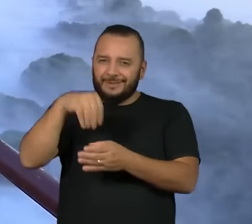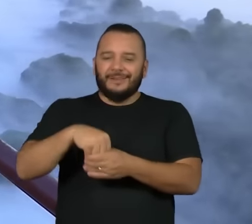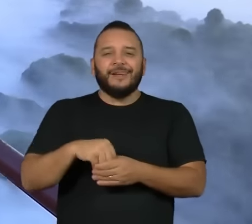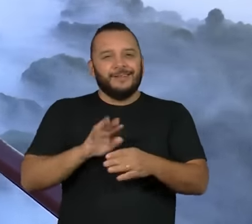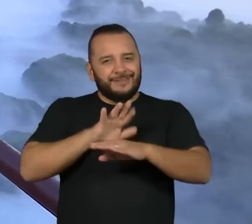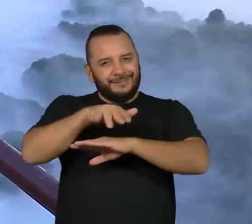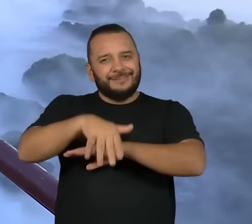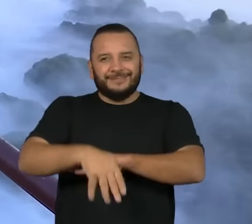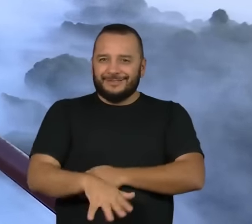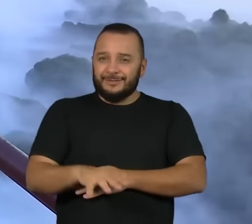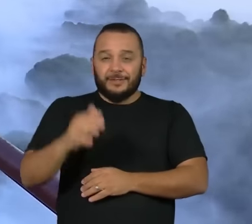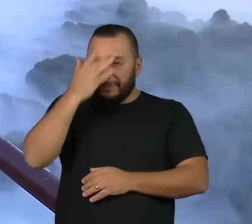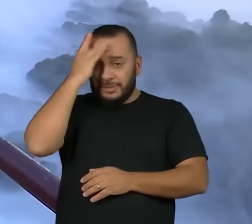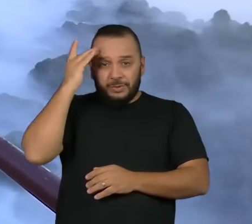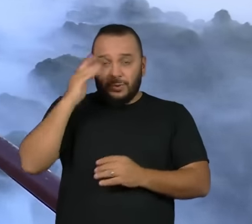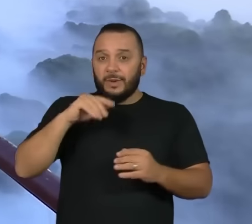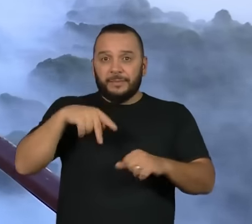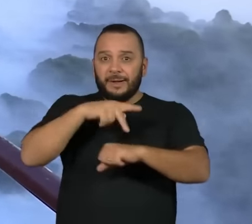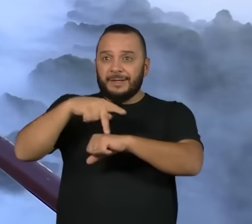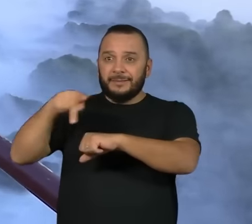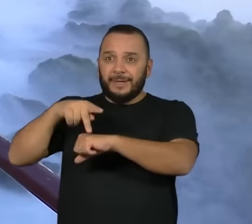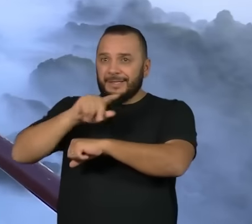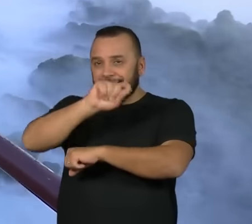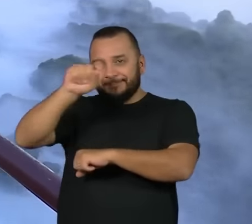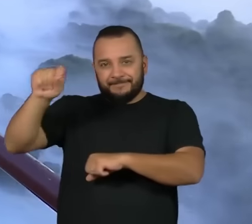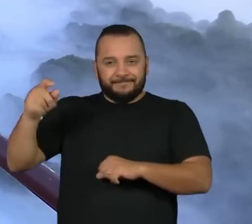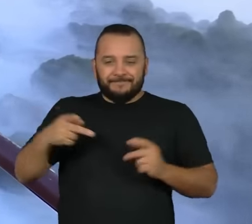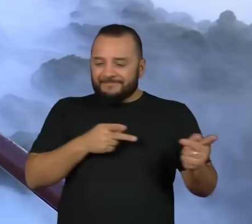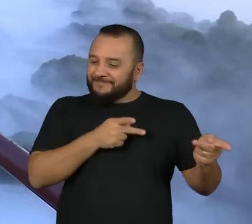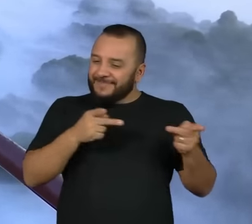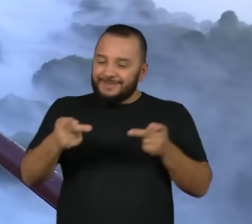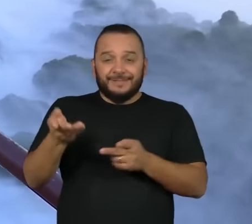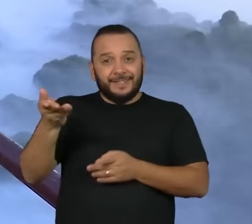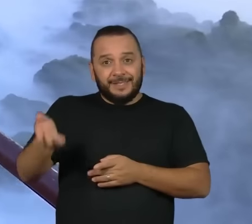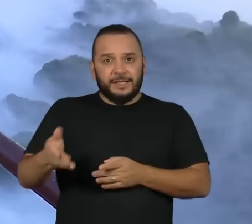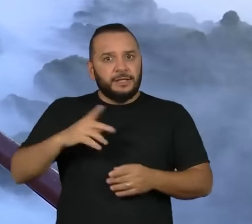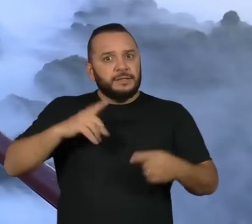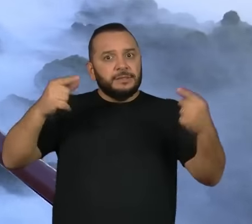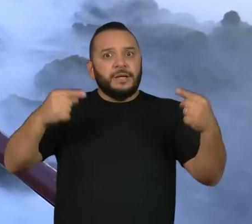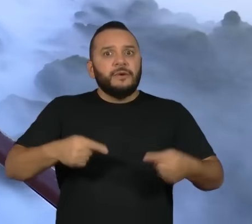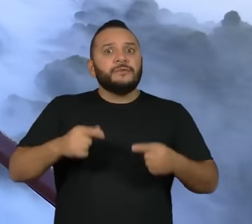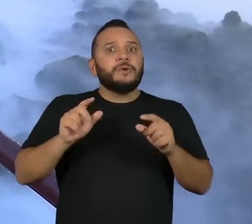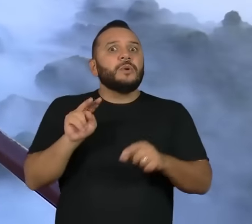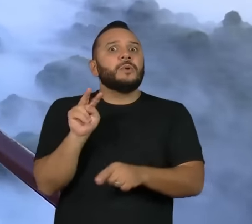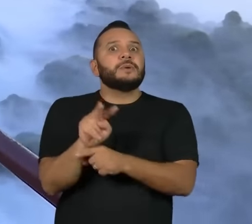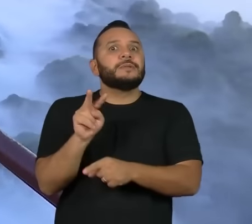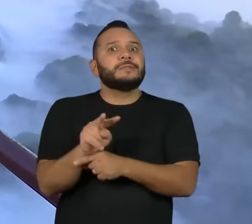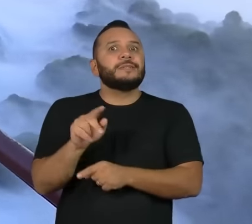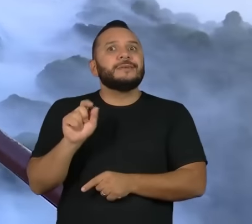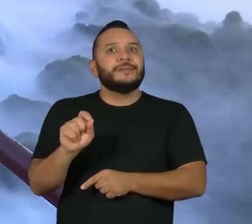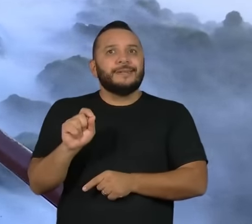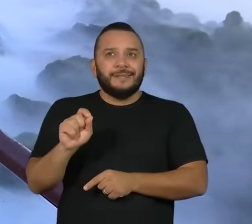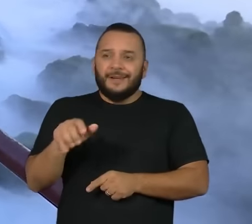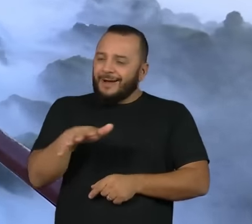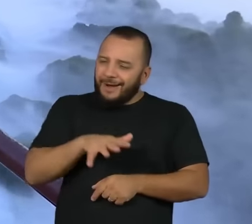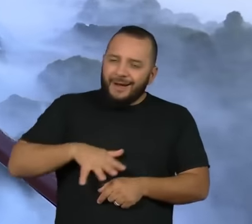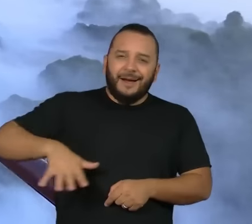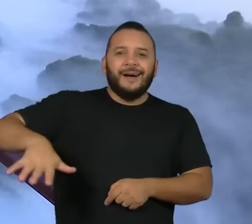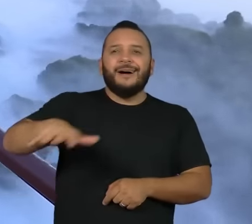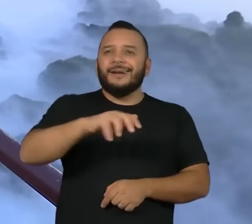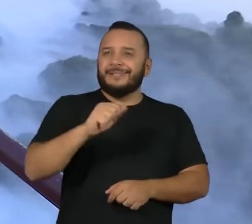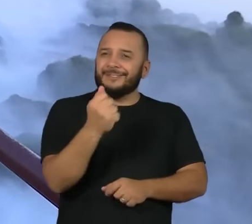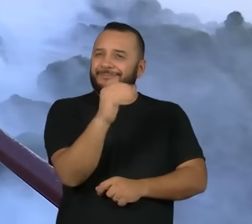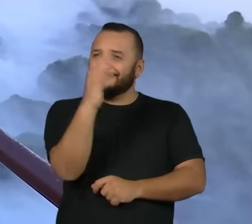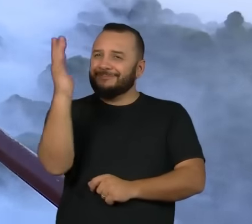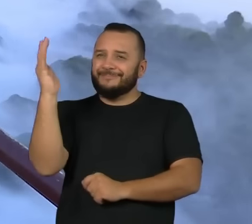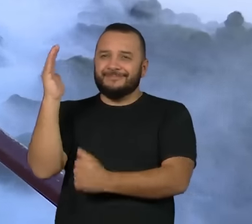o planeta. O grande desafio dos administradores do parque é mostrar que nessa enorme área preservada de